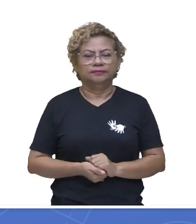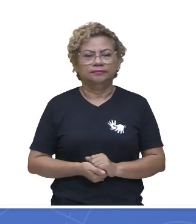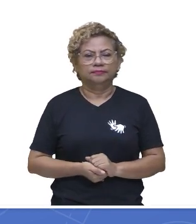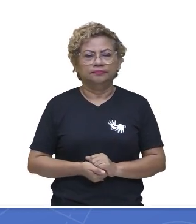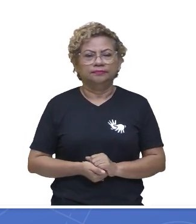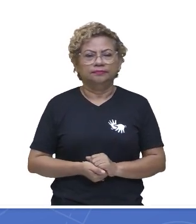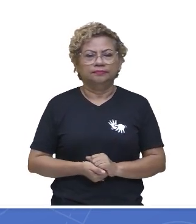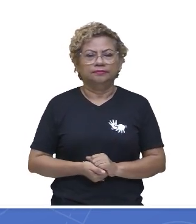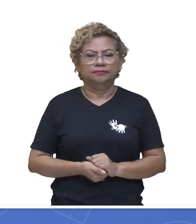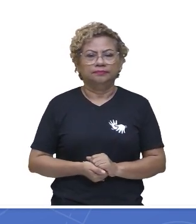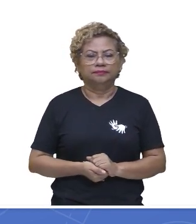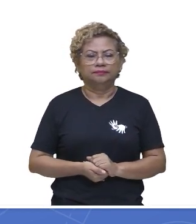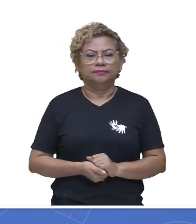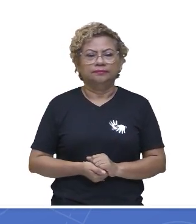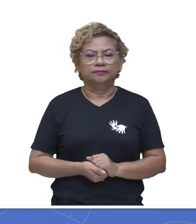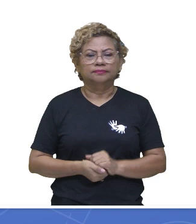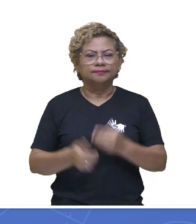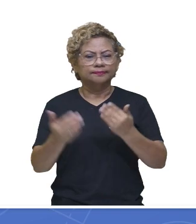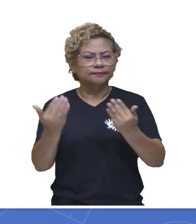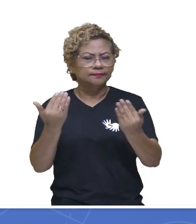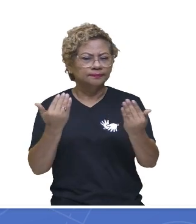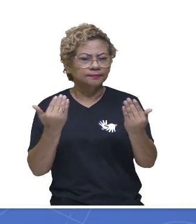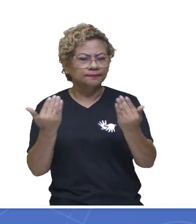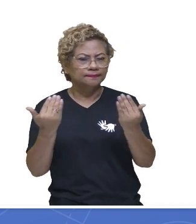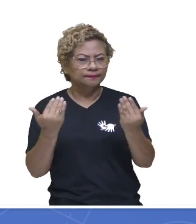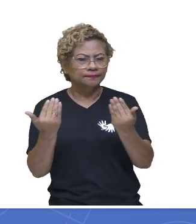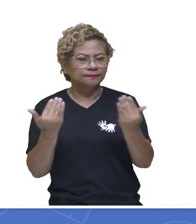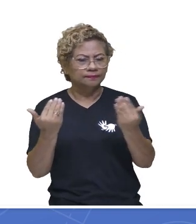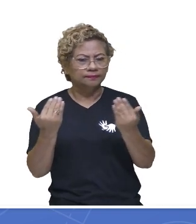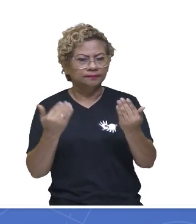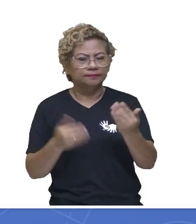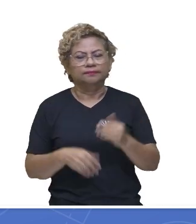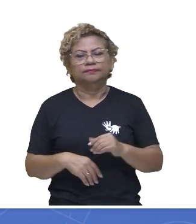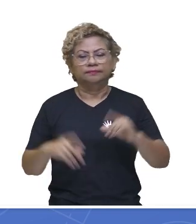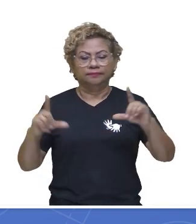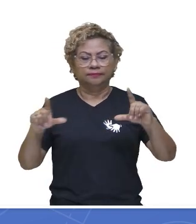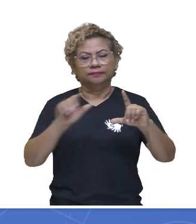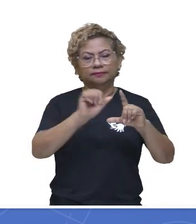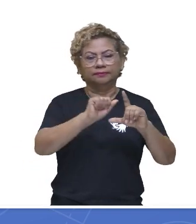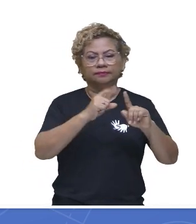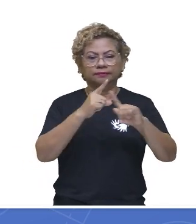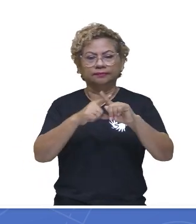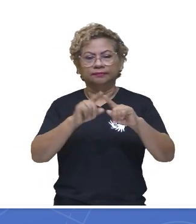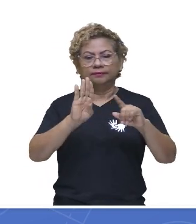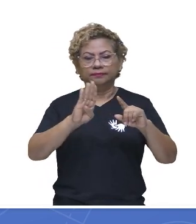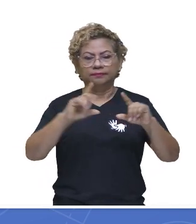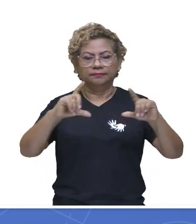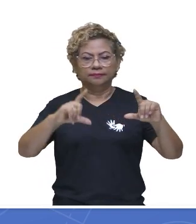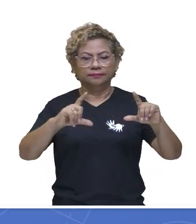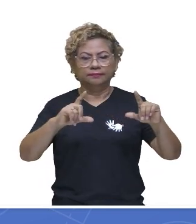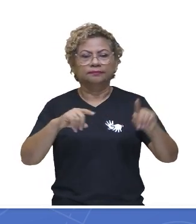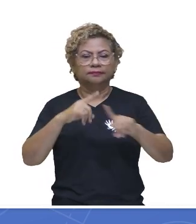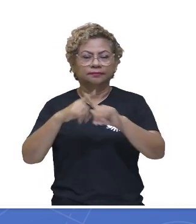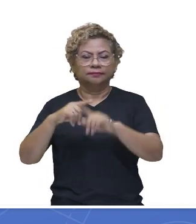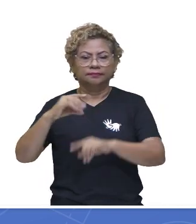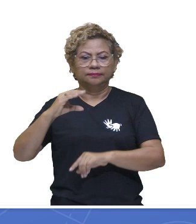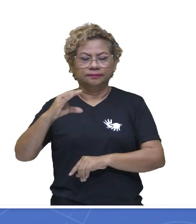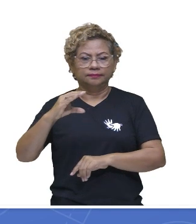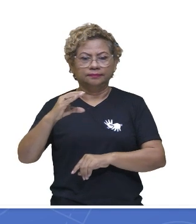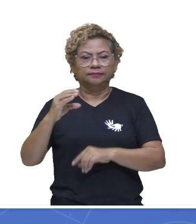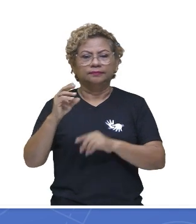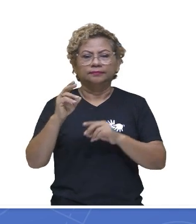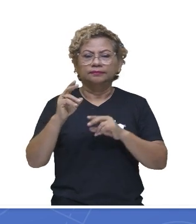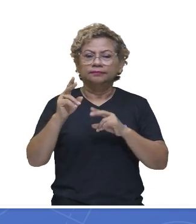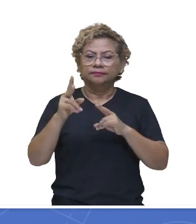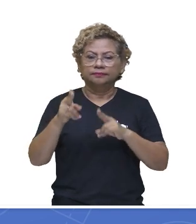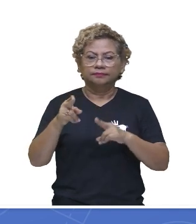Na propriedade associativa, A vezes B, né, vezes C. Podemos escrever